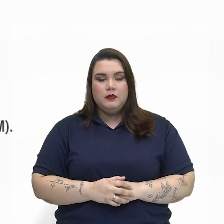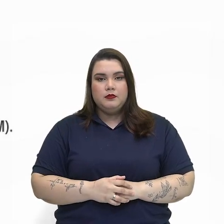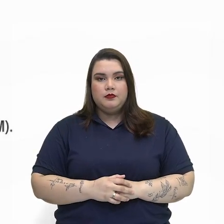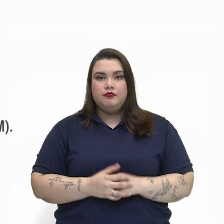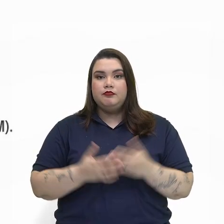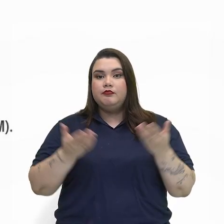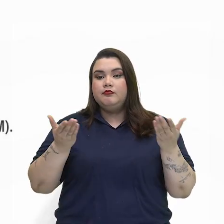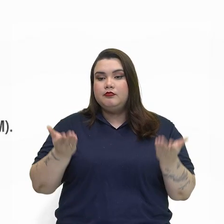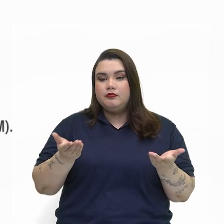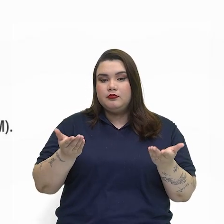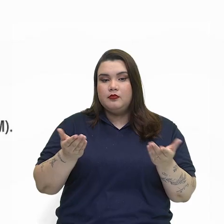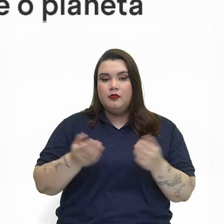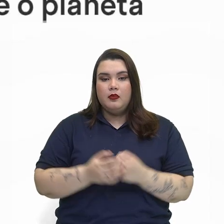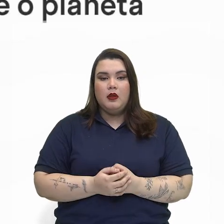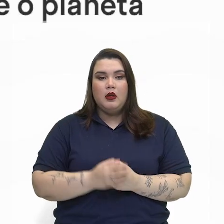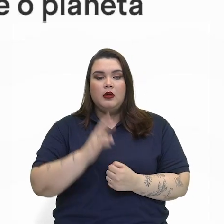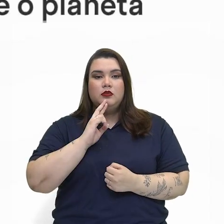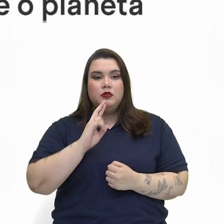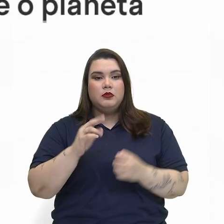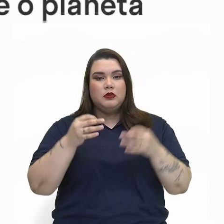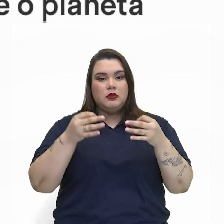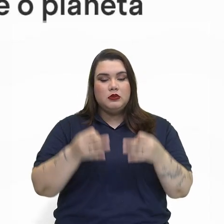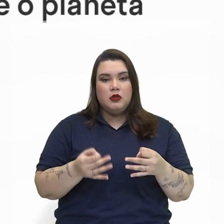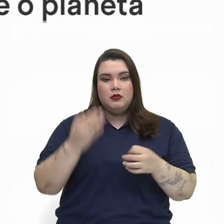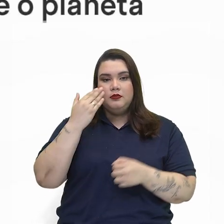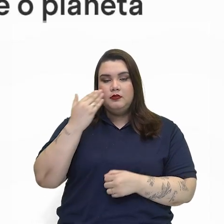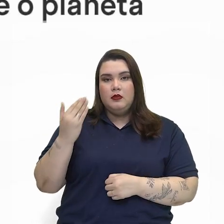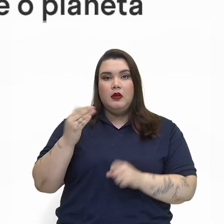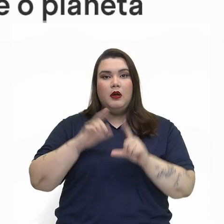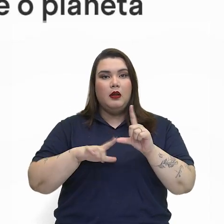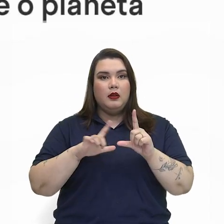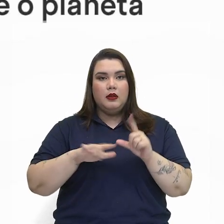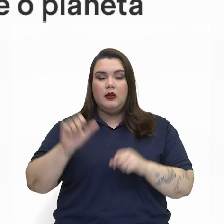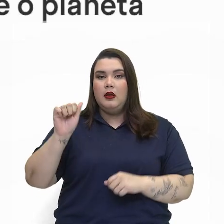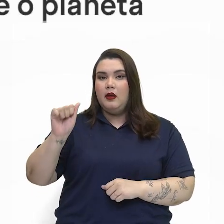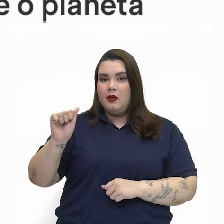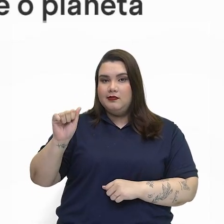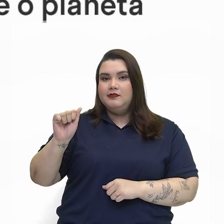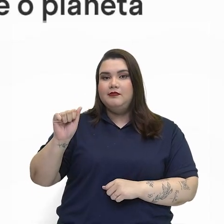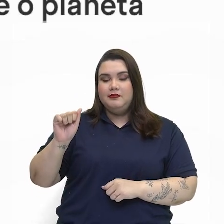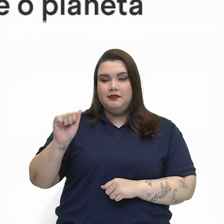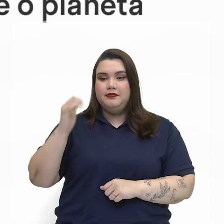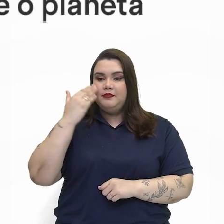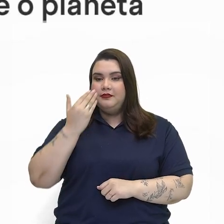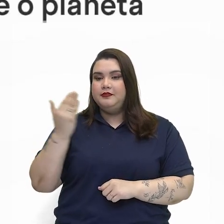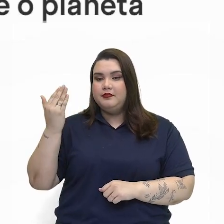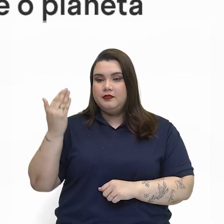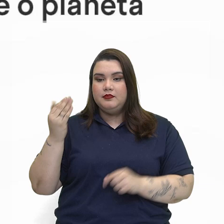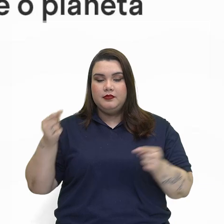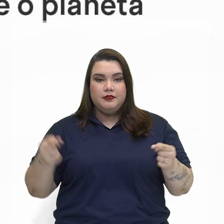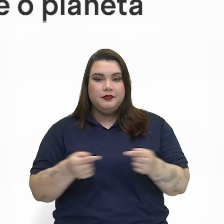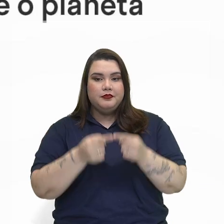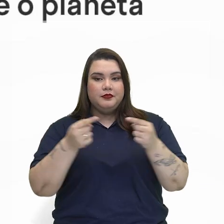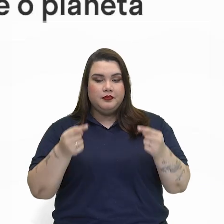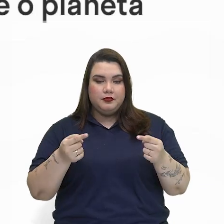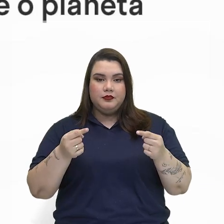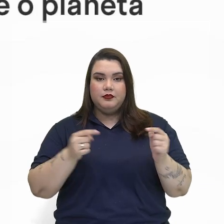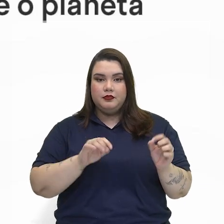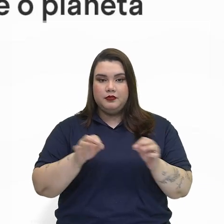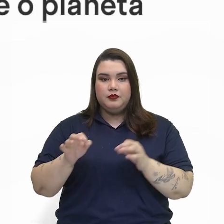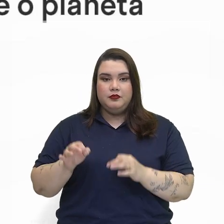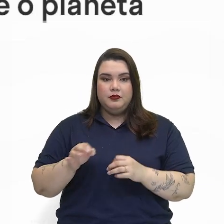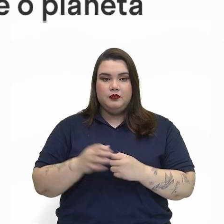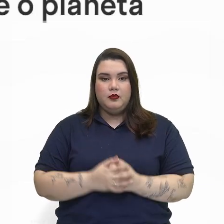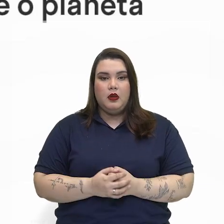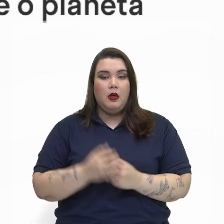aí? A nossa resposta, pessoal, é a letra A. Olha só, como eu falei, tinha grande chance de ser a letra A,